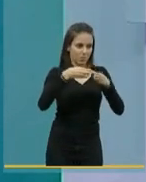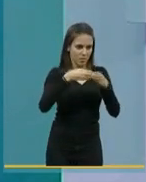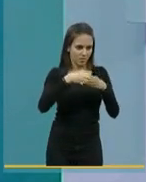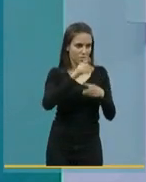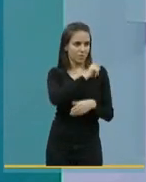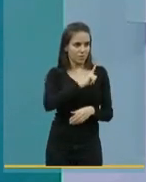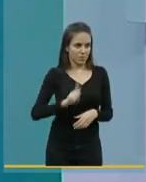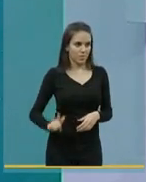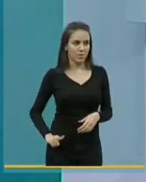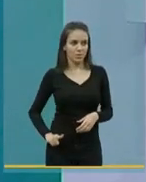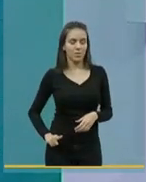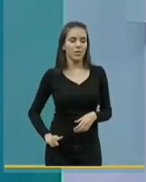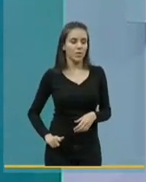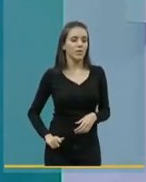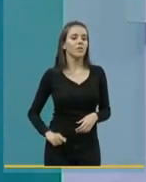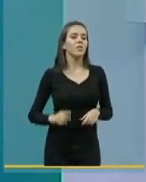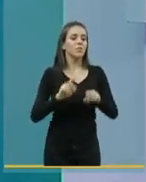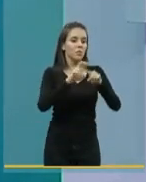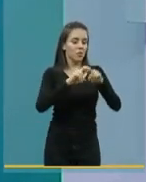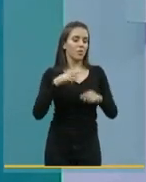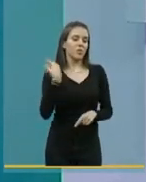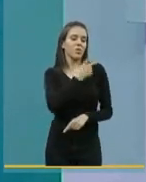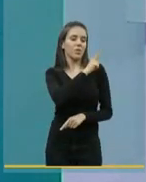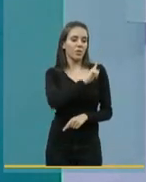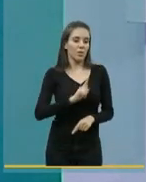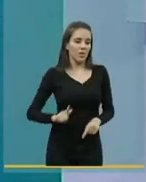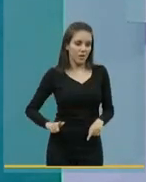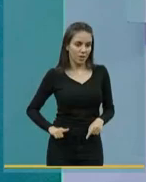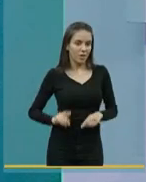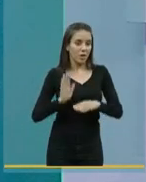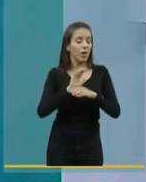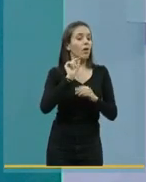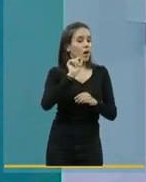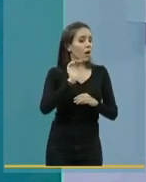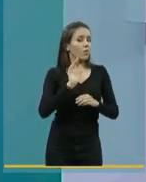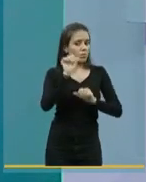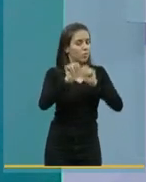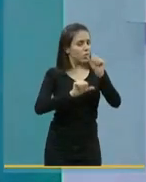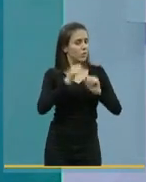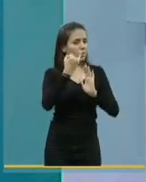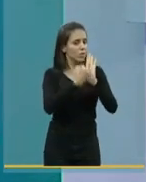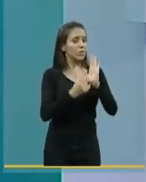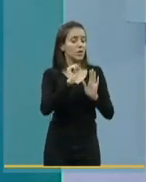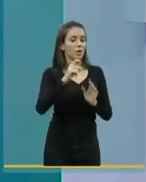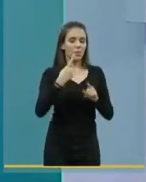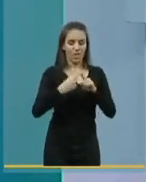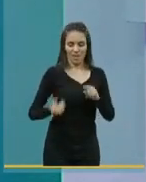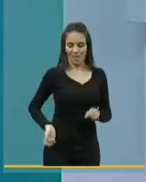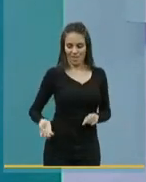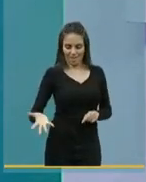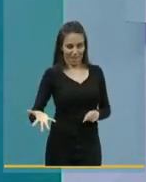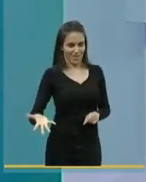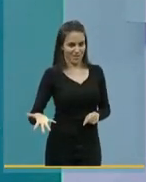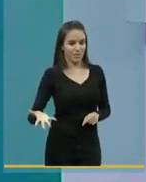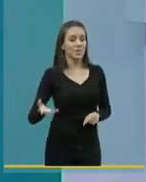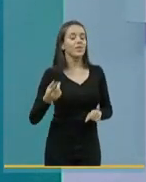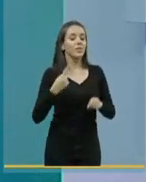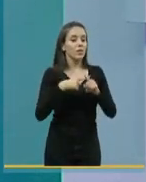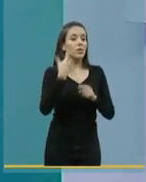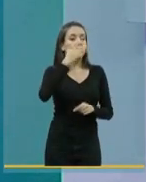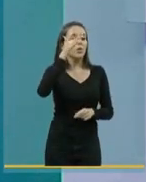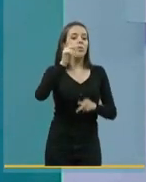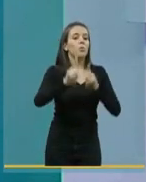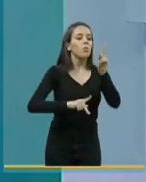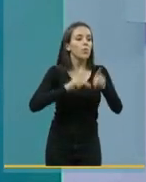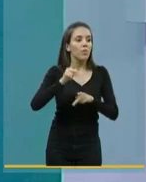foram feitos durante os nossos governos e é uma espécie de reforma tributária pelo lado da despesa o dinheiro chegou na mão do